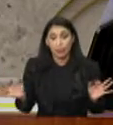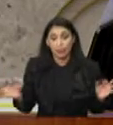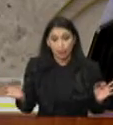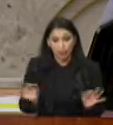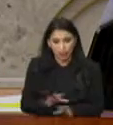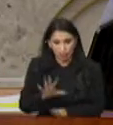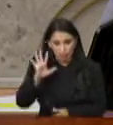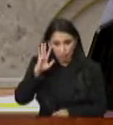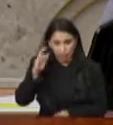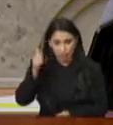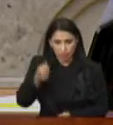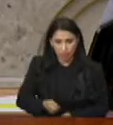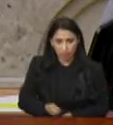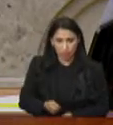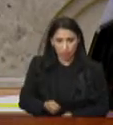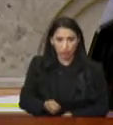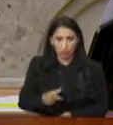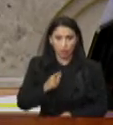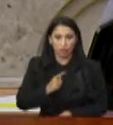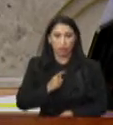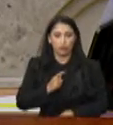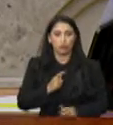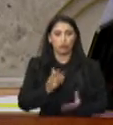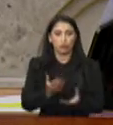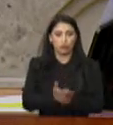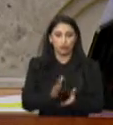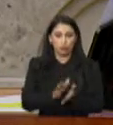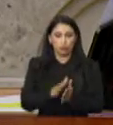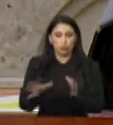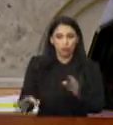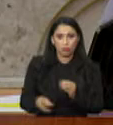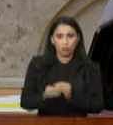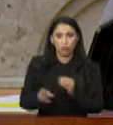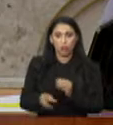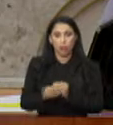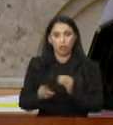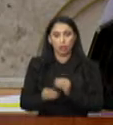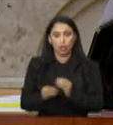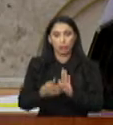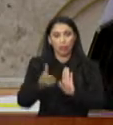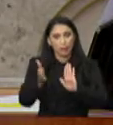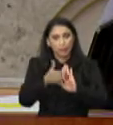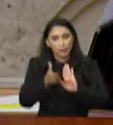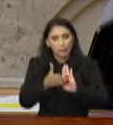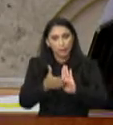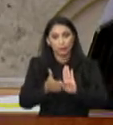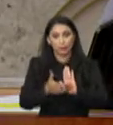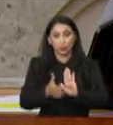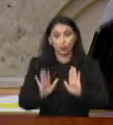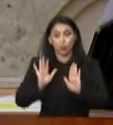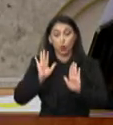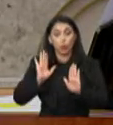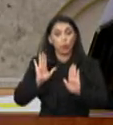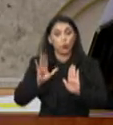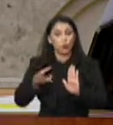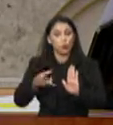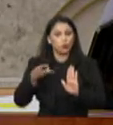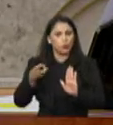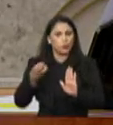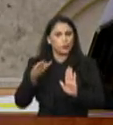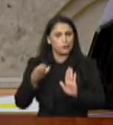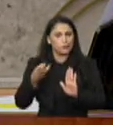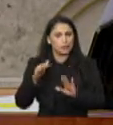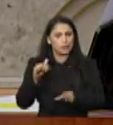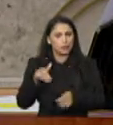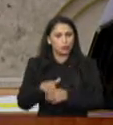sentença quantas vezes julgo extinto o processo com superveniência da falta de interesse de agir o que eu